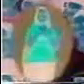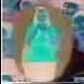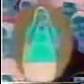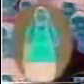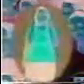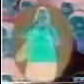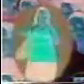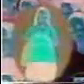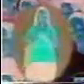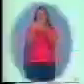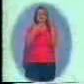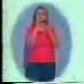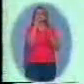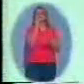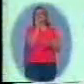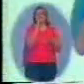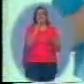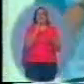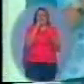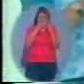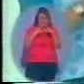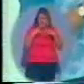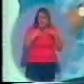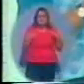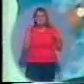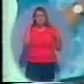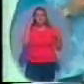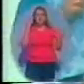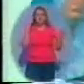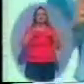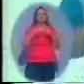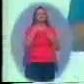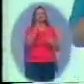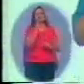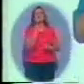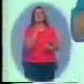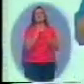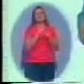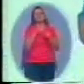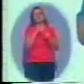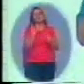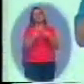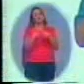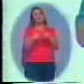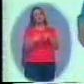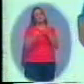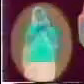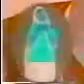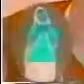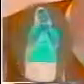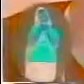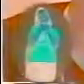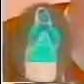Não pode fazer isso. E você não pode fazer isso por dois motivos. Primeiro que é pecado. Segundo, talvez você é mais fraco.